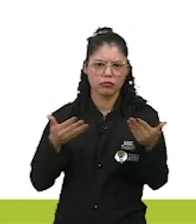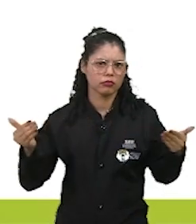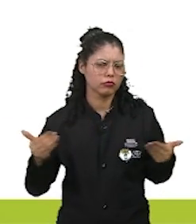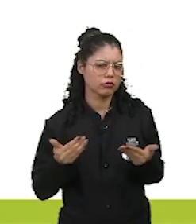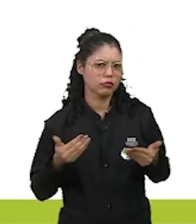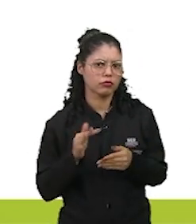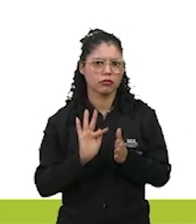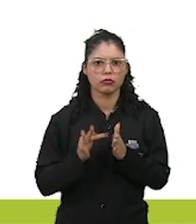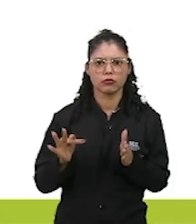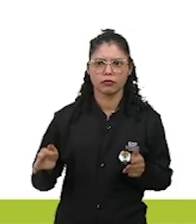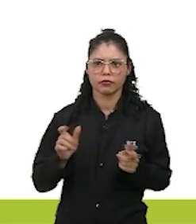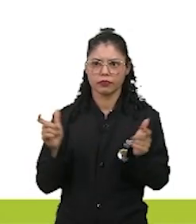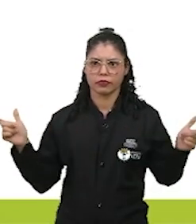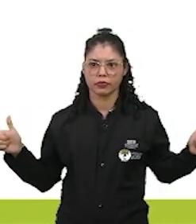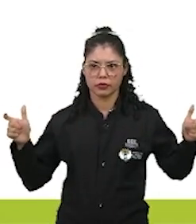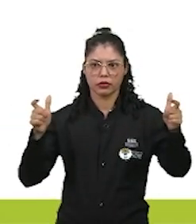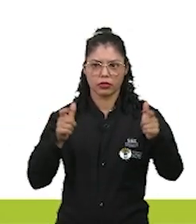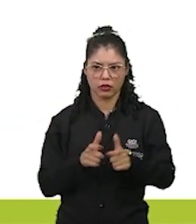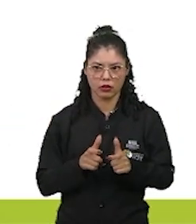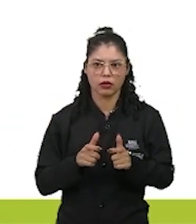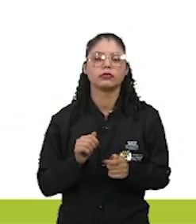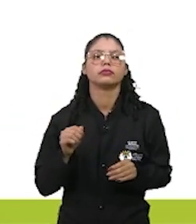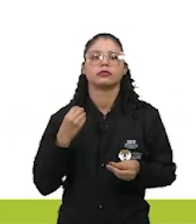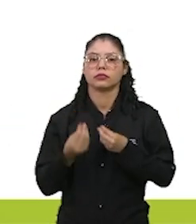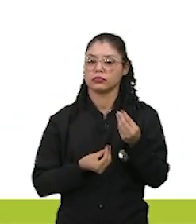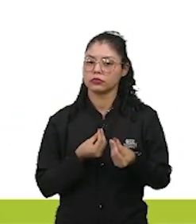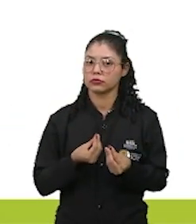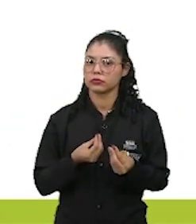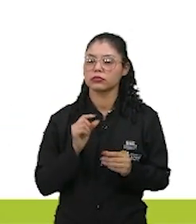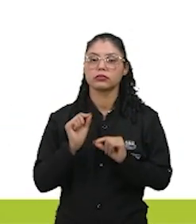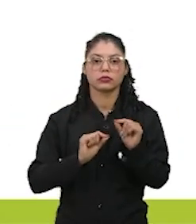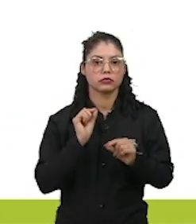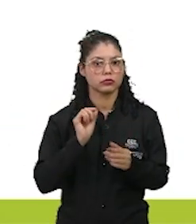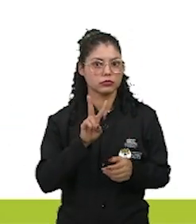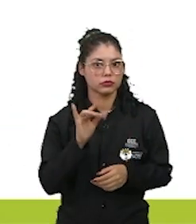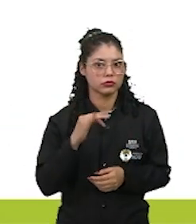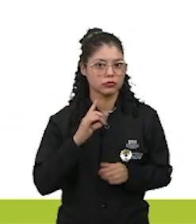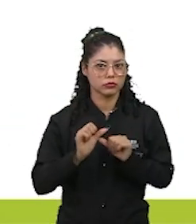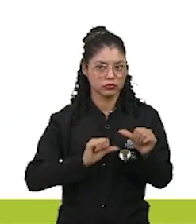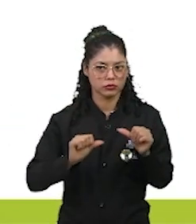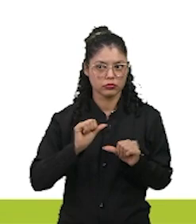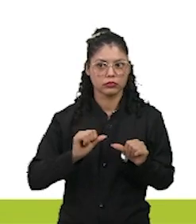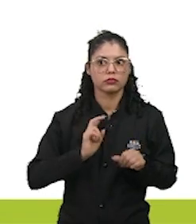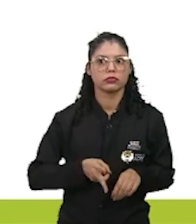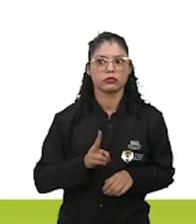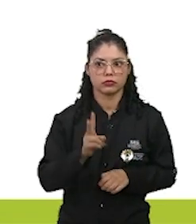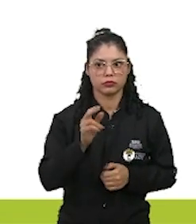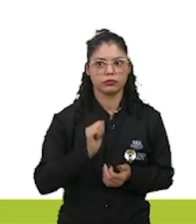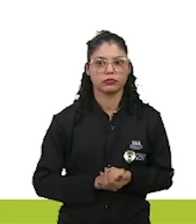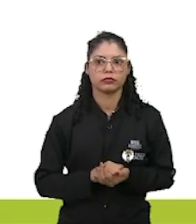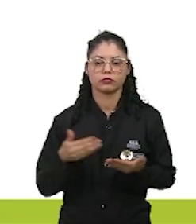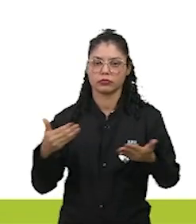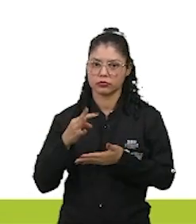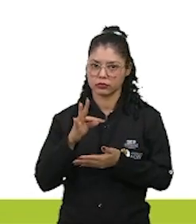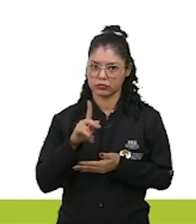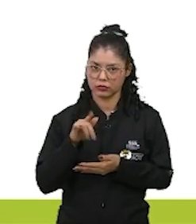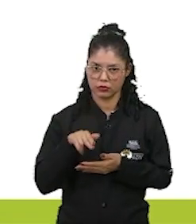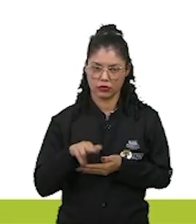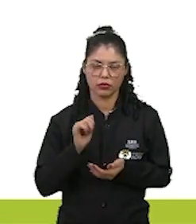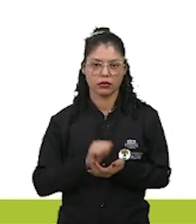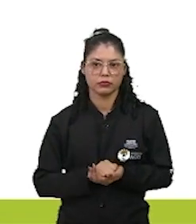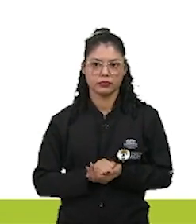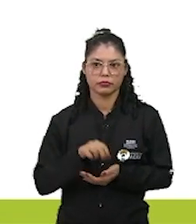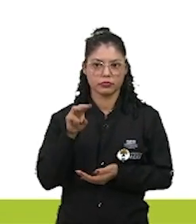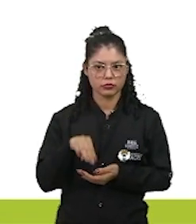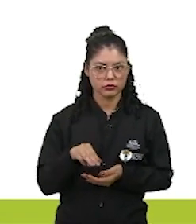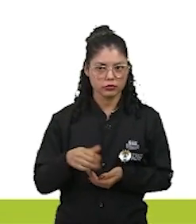para uma função decrescente? Mesma ideia, o que vai mudar agora é isso aqui, ó. O M continua tangente e agora o Mzinho,